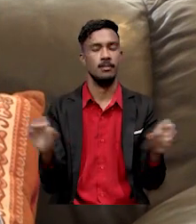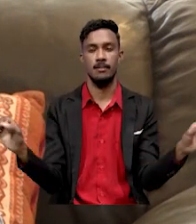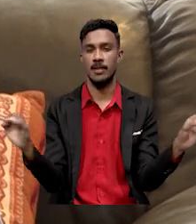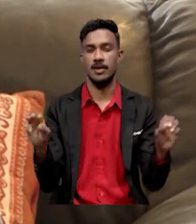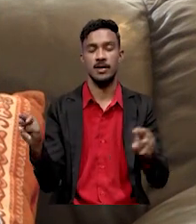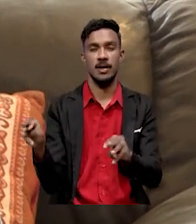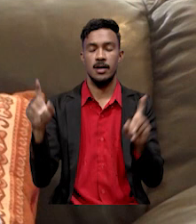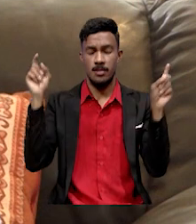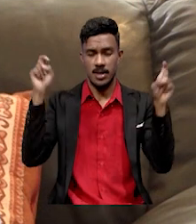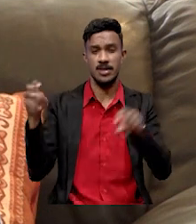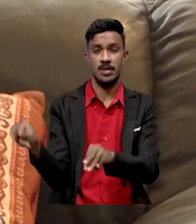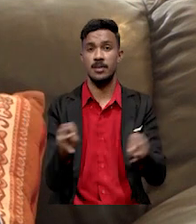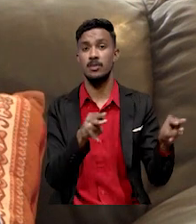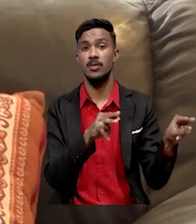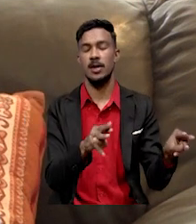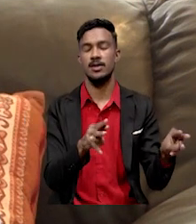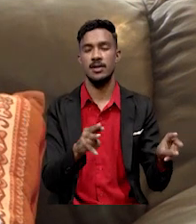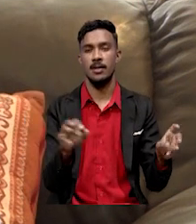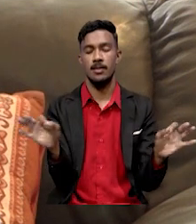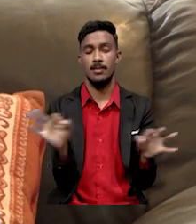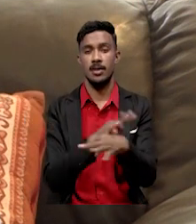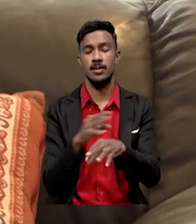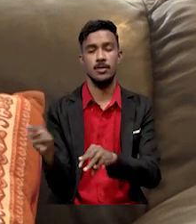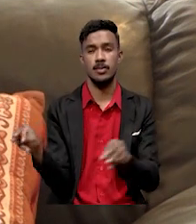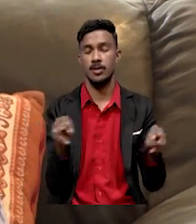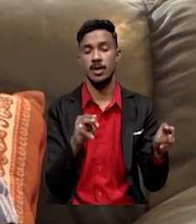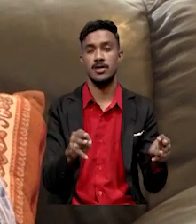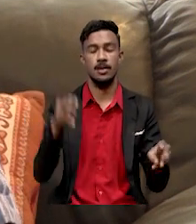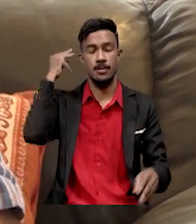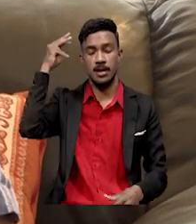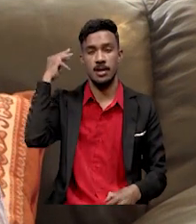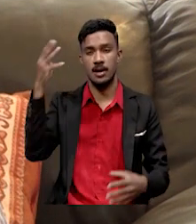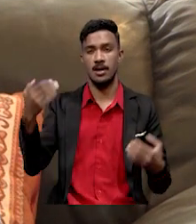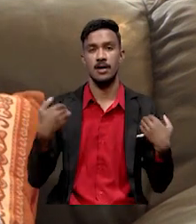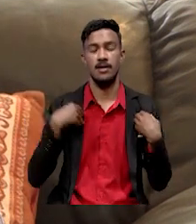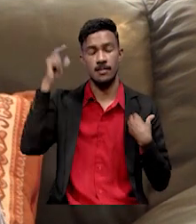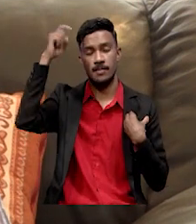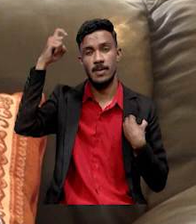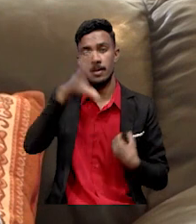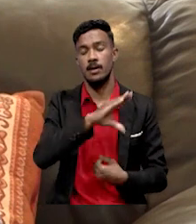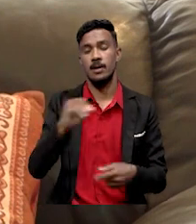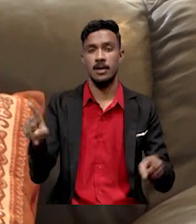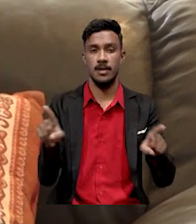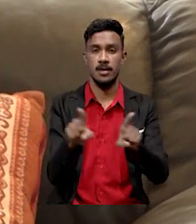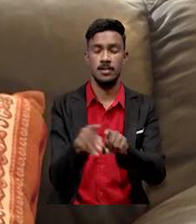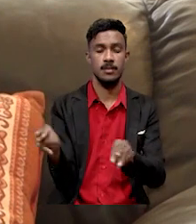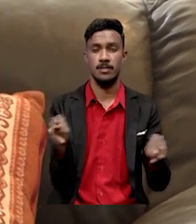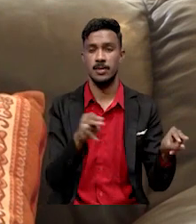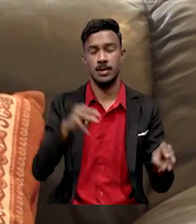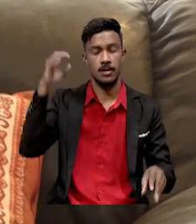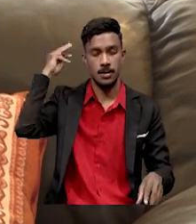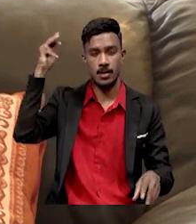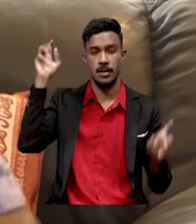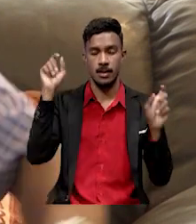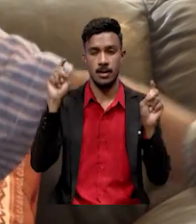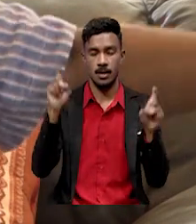mentalidade. Qualquer servis itu bela halo. Precisa de mudança de mentalidade ya. E humildade, mentalidade, mudança de mentalidade para adaptar a situação sana